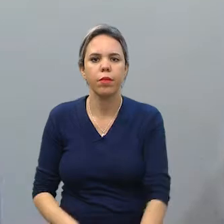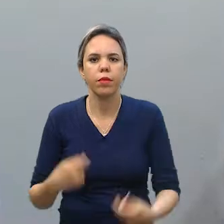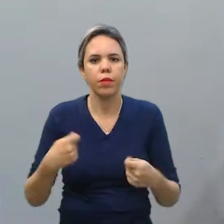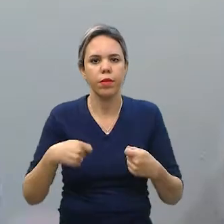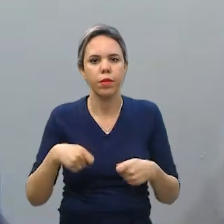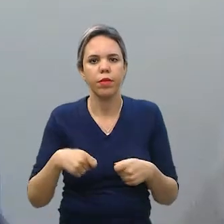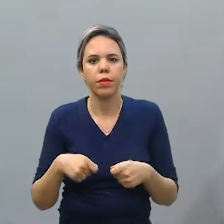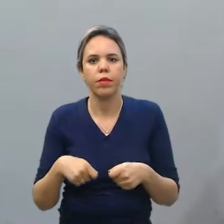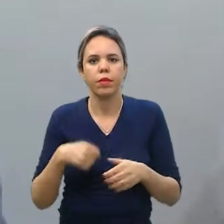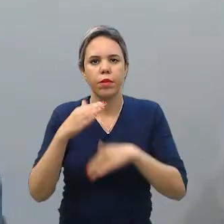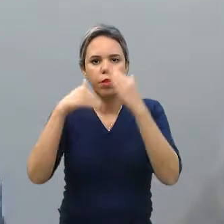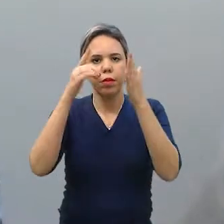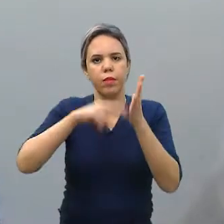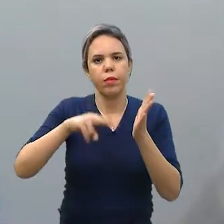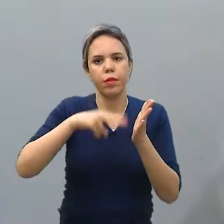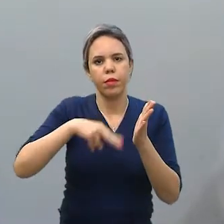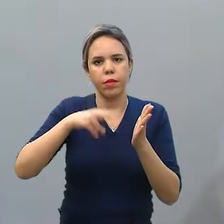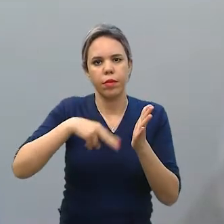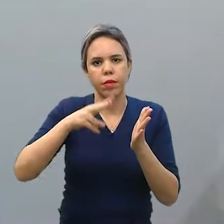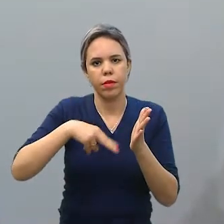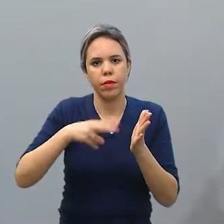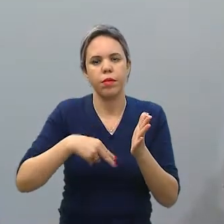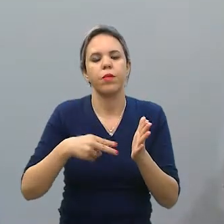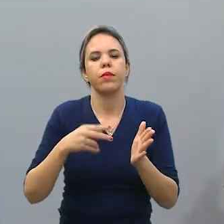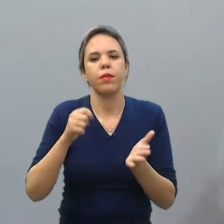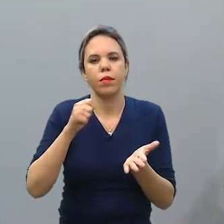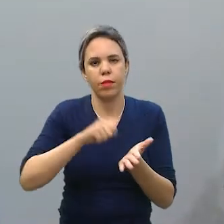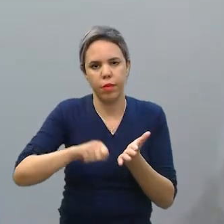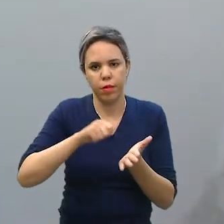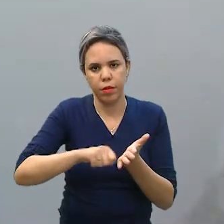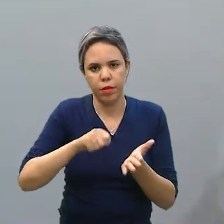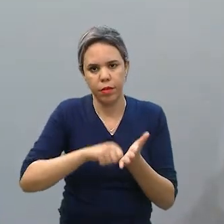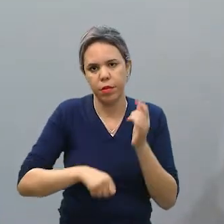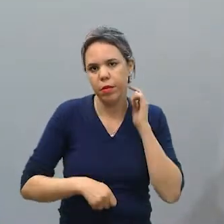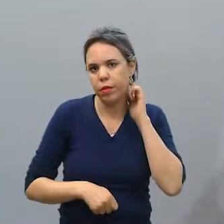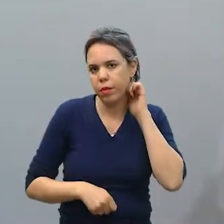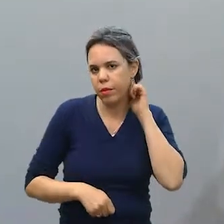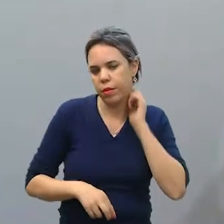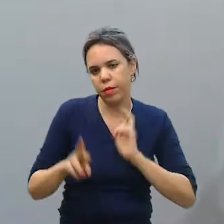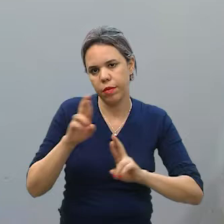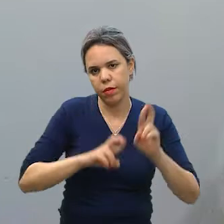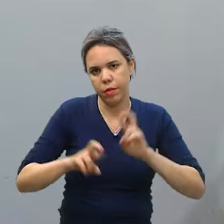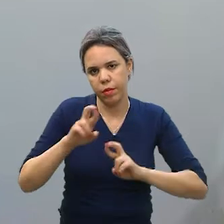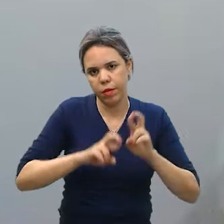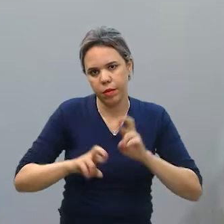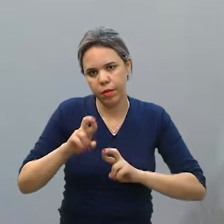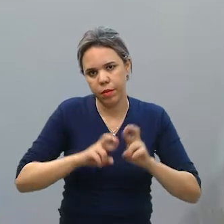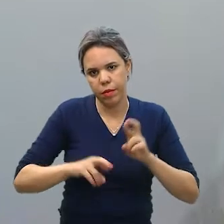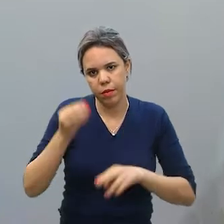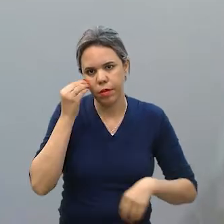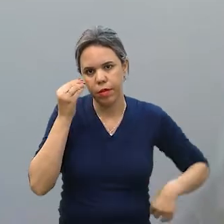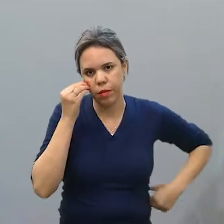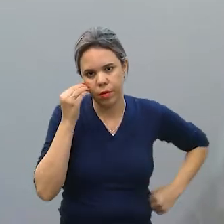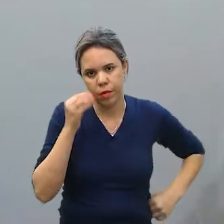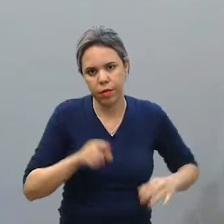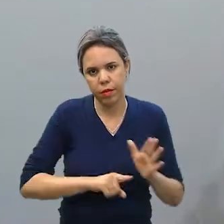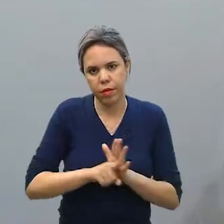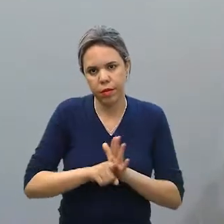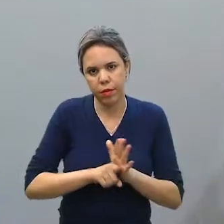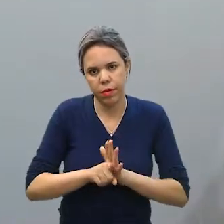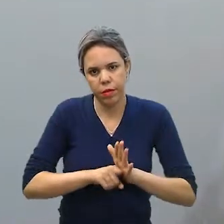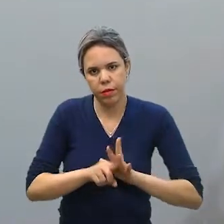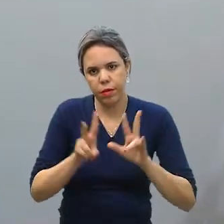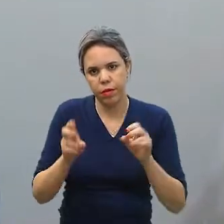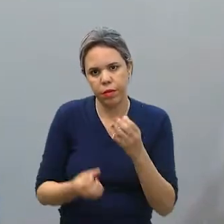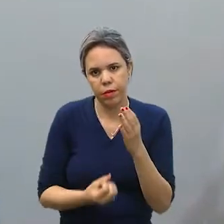ir um pouco além da leitura da obra em si, né? A gente precisa analisar a obra, tentar pesquisar um pouco